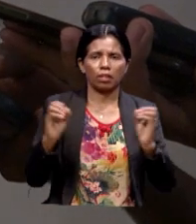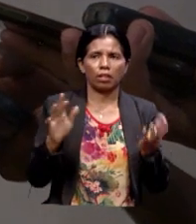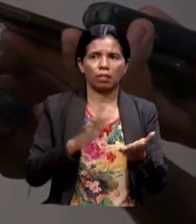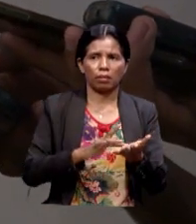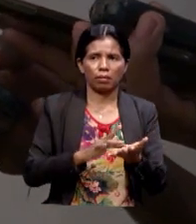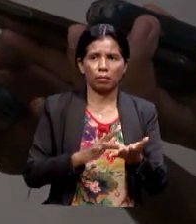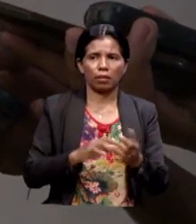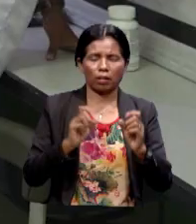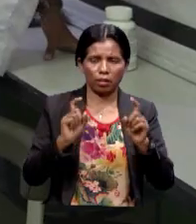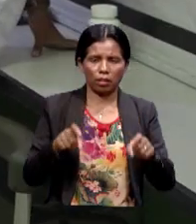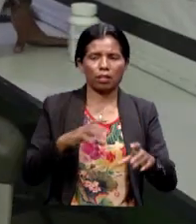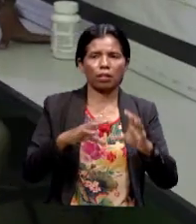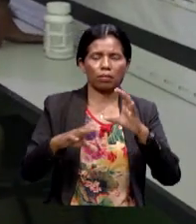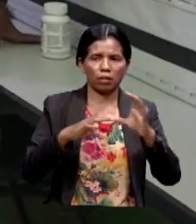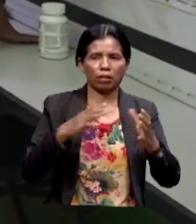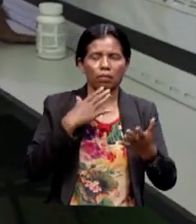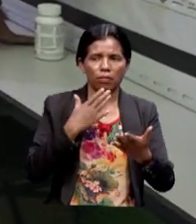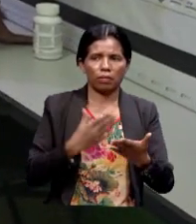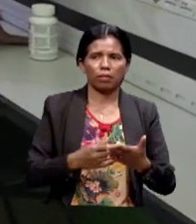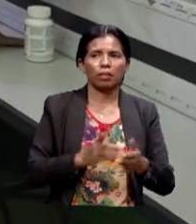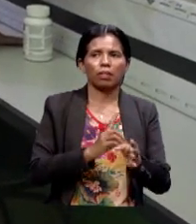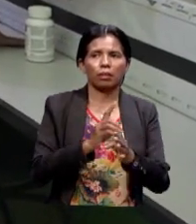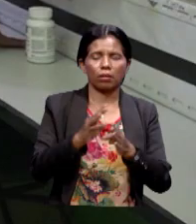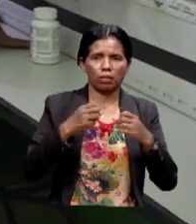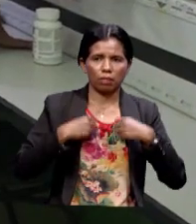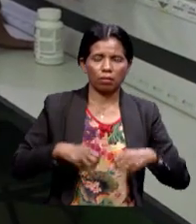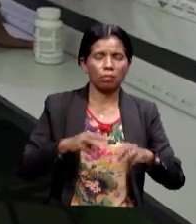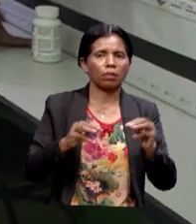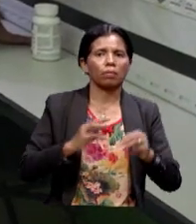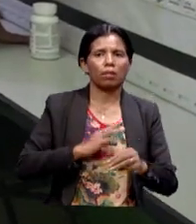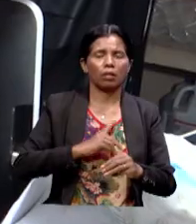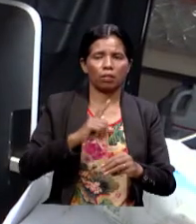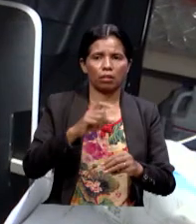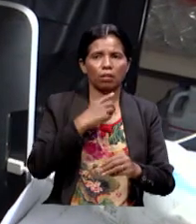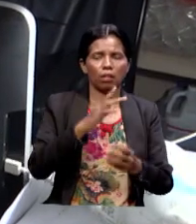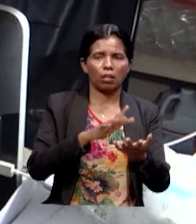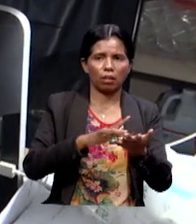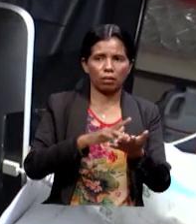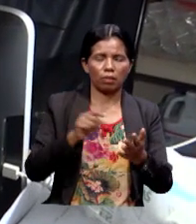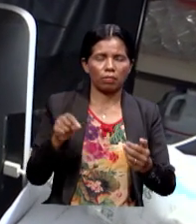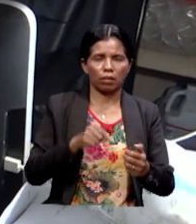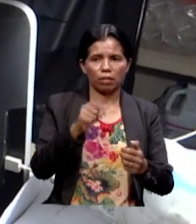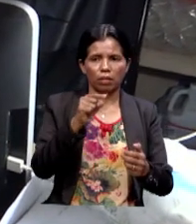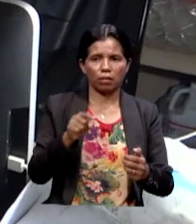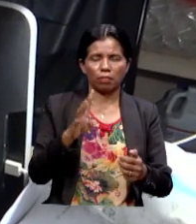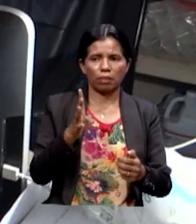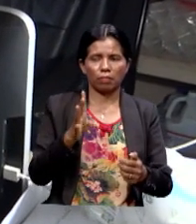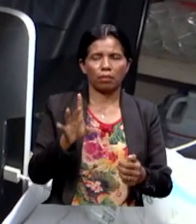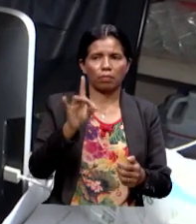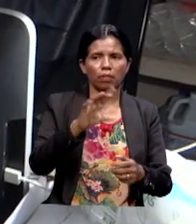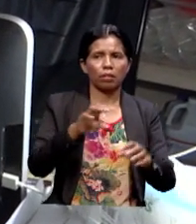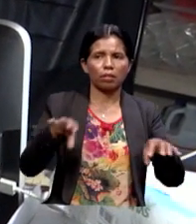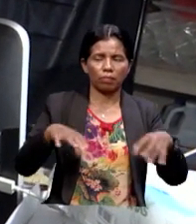mas bem, tem que comunicação. Diretor Serviço Saúde Municipal tem nos informa, estoque em Moro por cento hat nulo resingualo e a Serviço